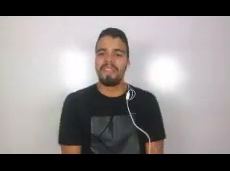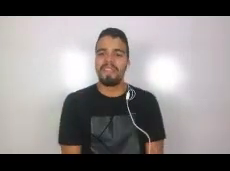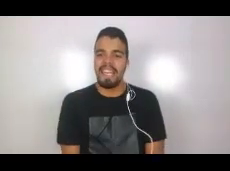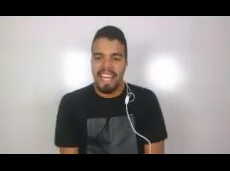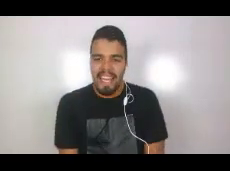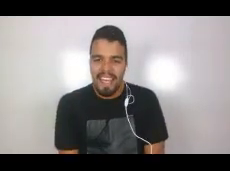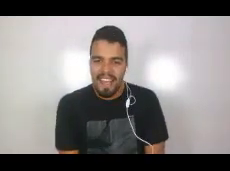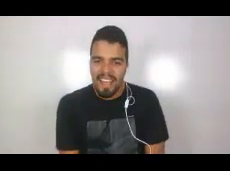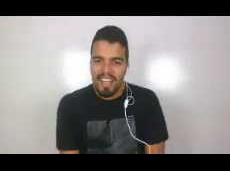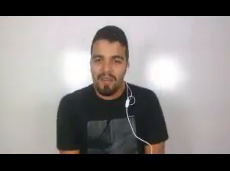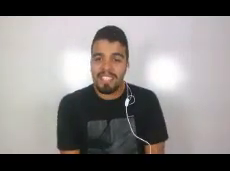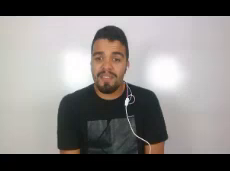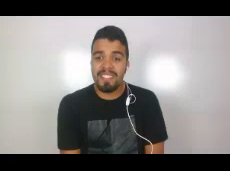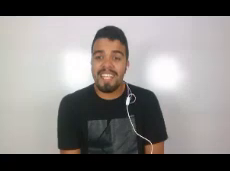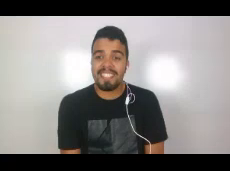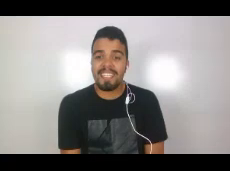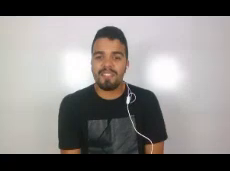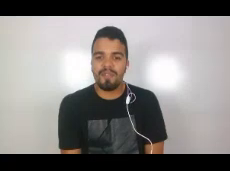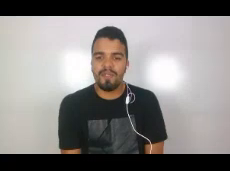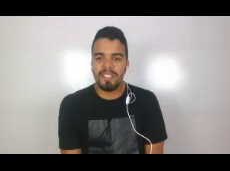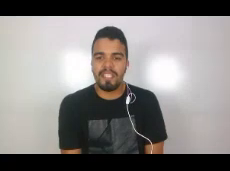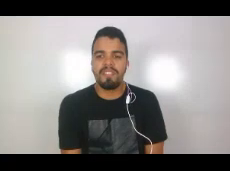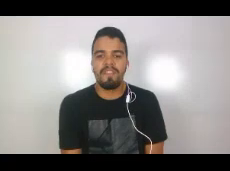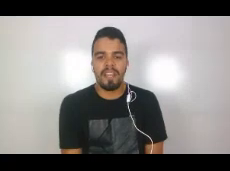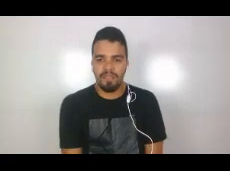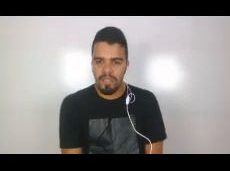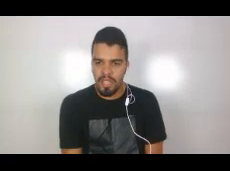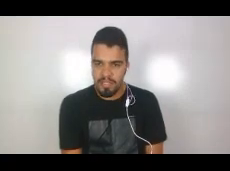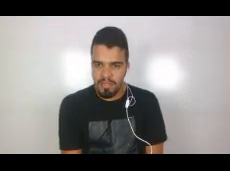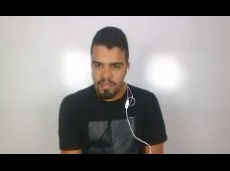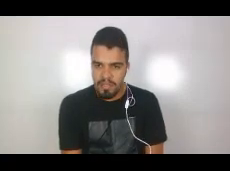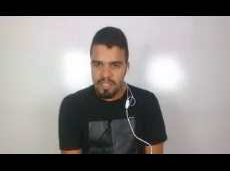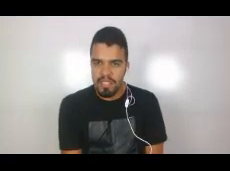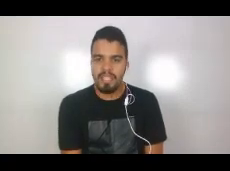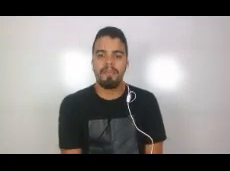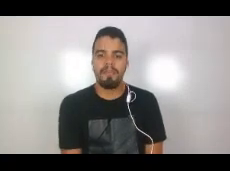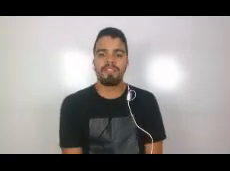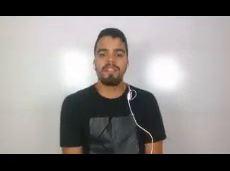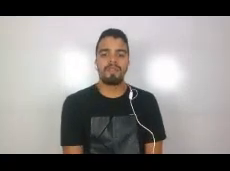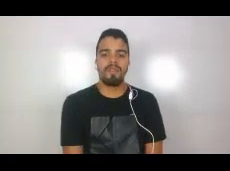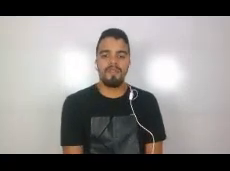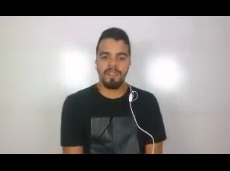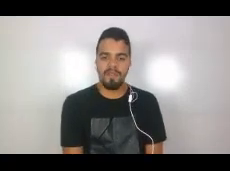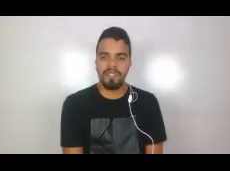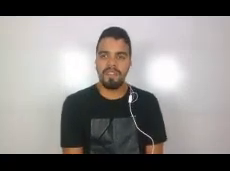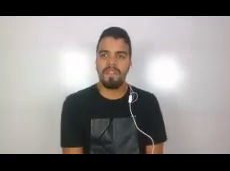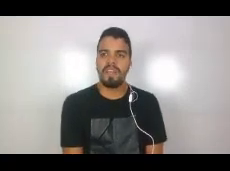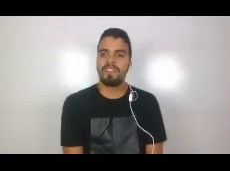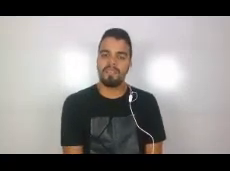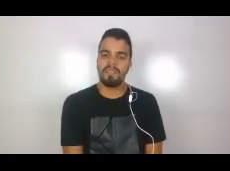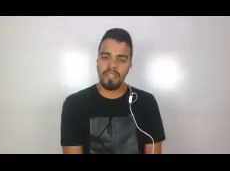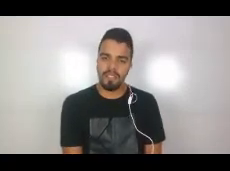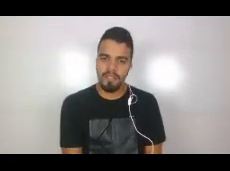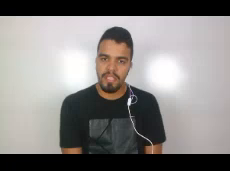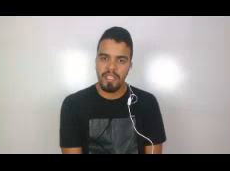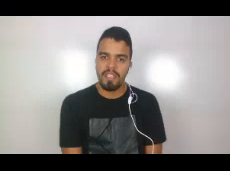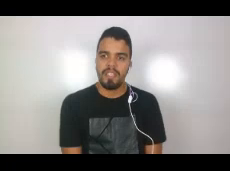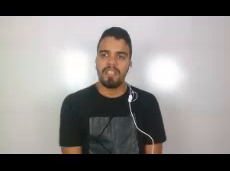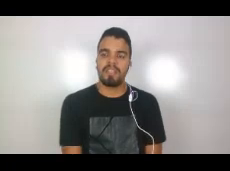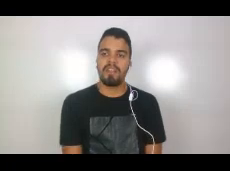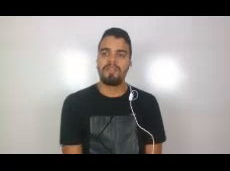isso. Conhecer os sinais das cores em diferentes contextos e também os sinais das profissões em diferentes